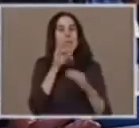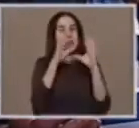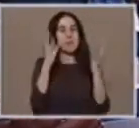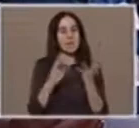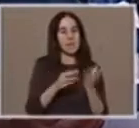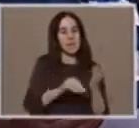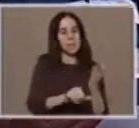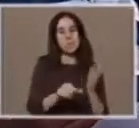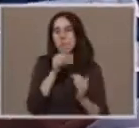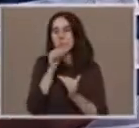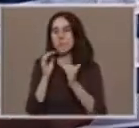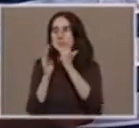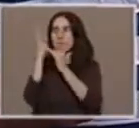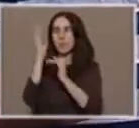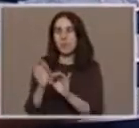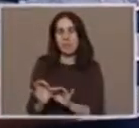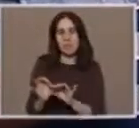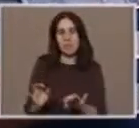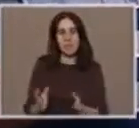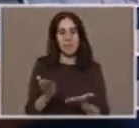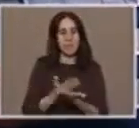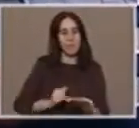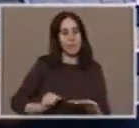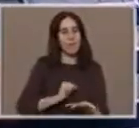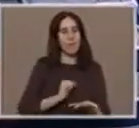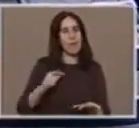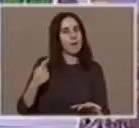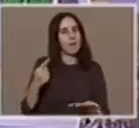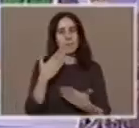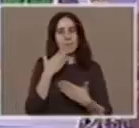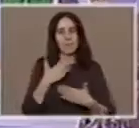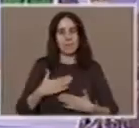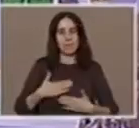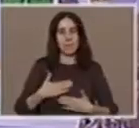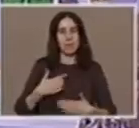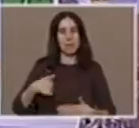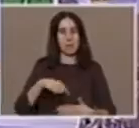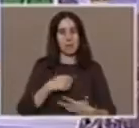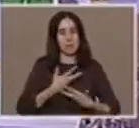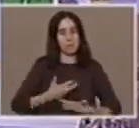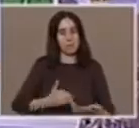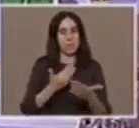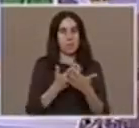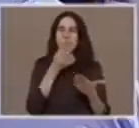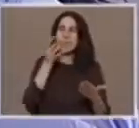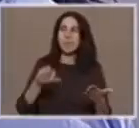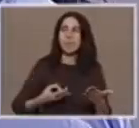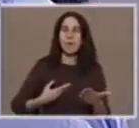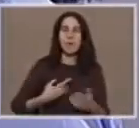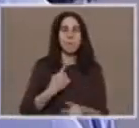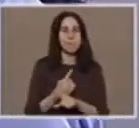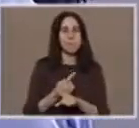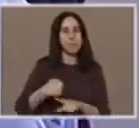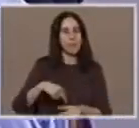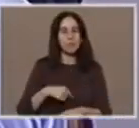terra como no céu. O pão nosso de cada dia nos dai hoje. Perdoai-nos as nossas ofensas,